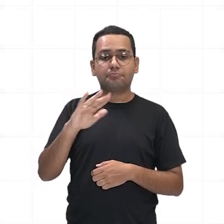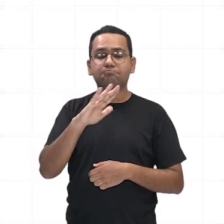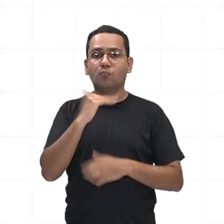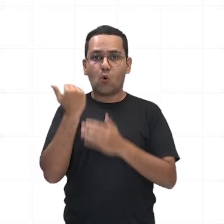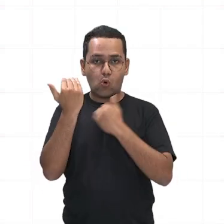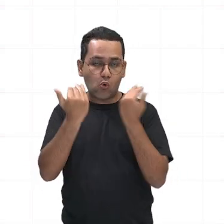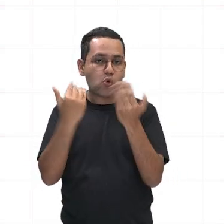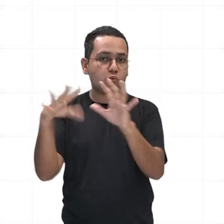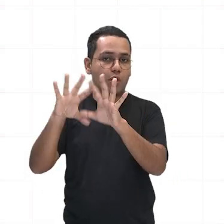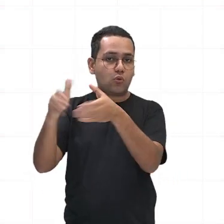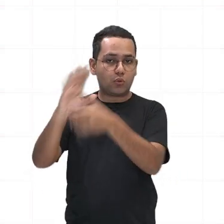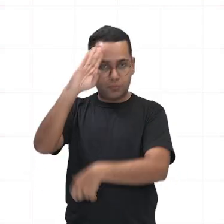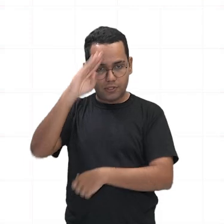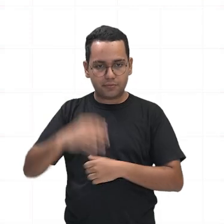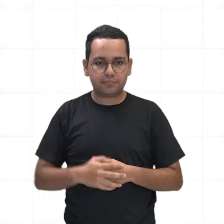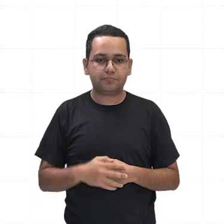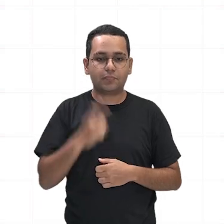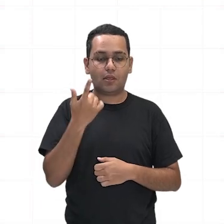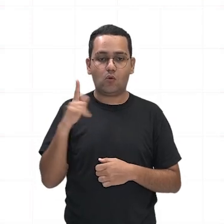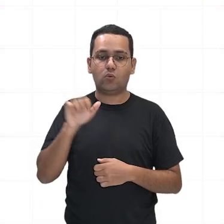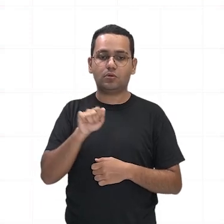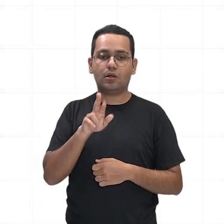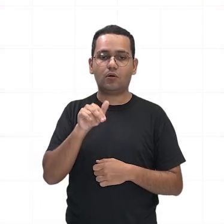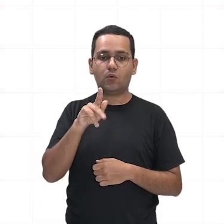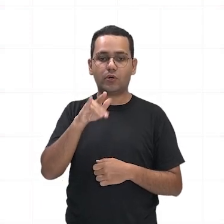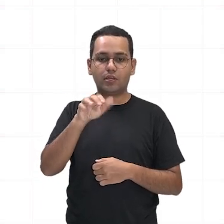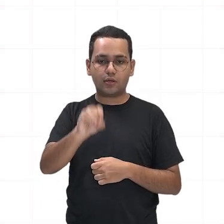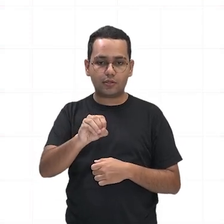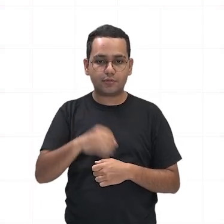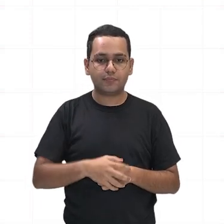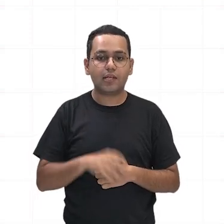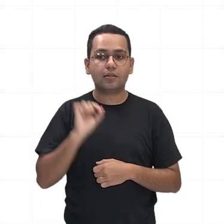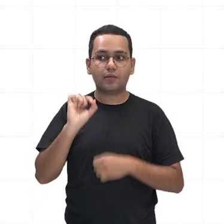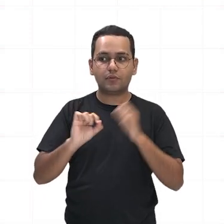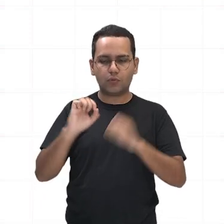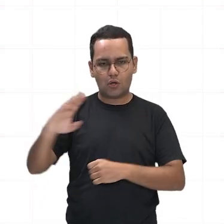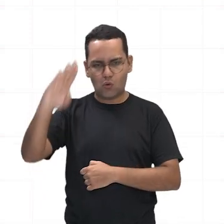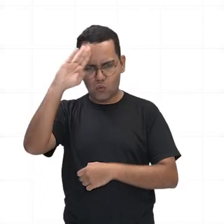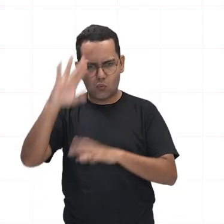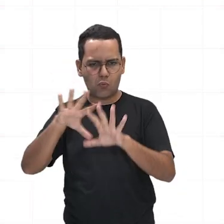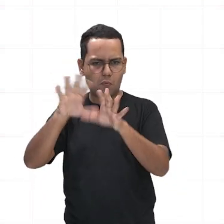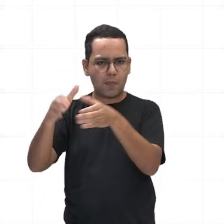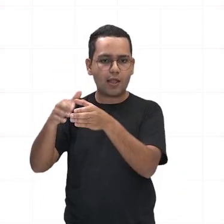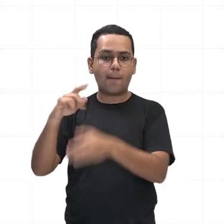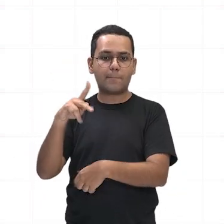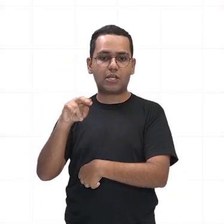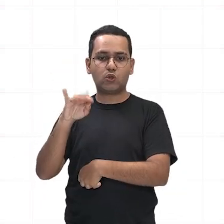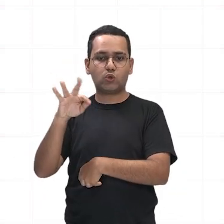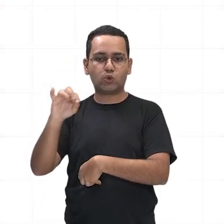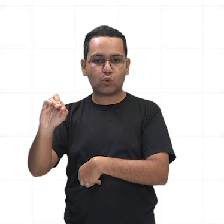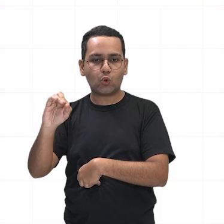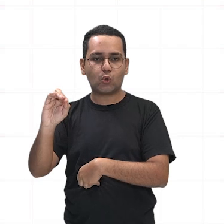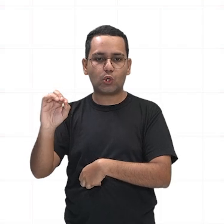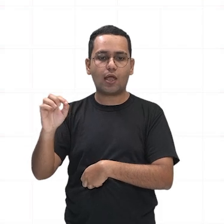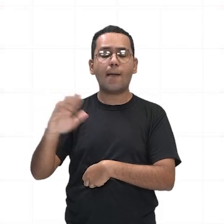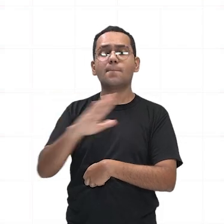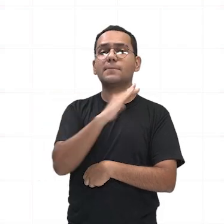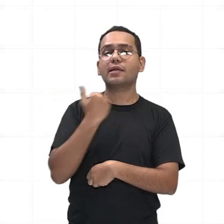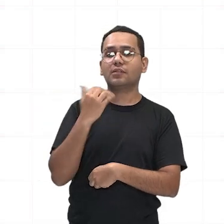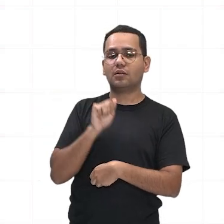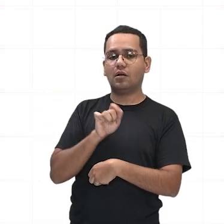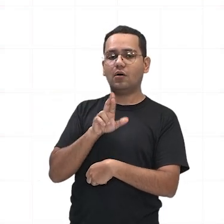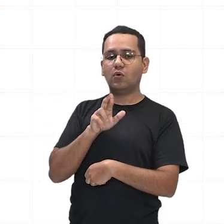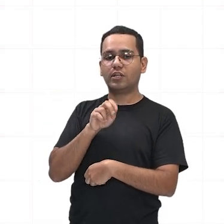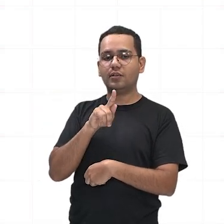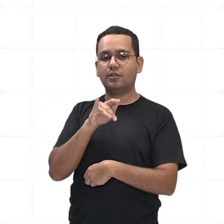Aureliano, alguns oficiais da guarda pretoriana desonestos, assassinaram o Aureliano. Então,